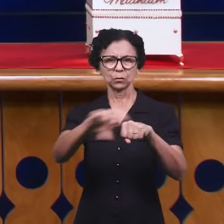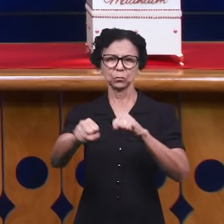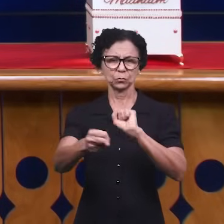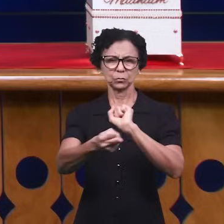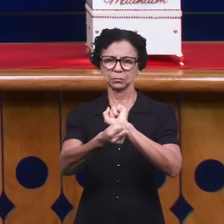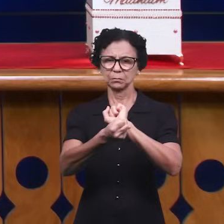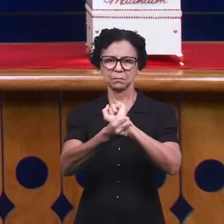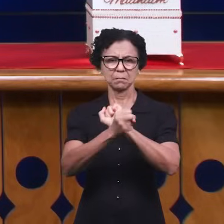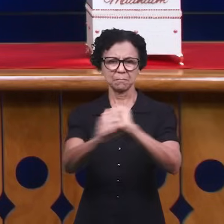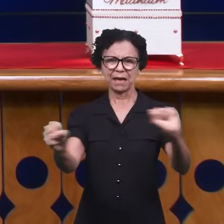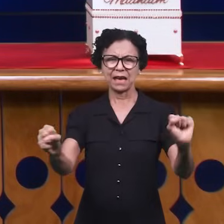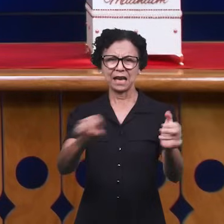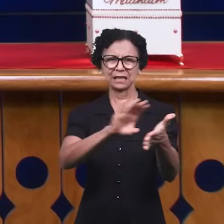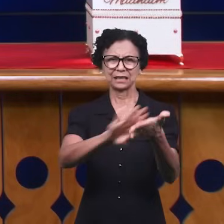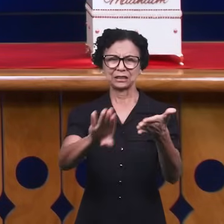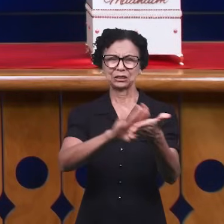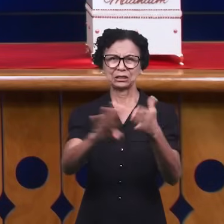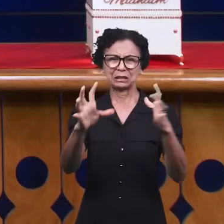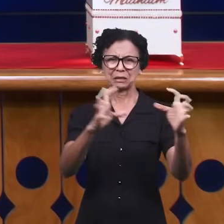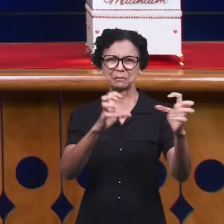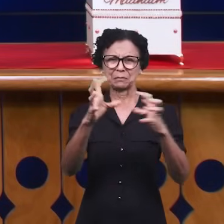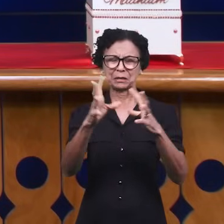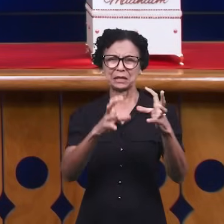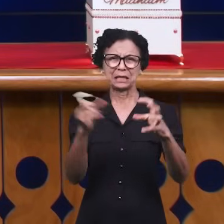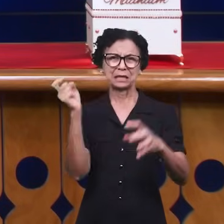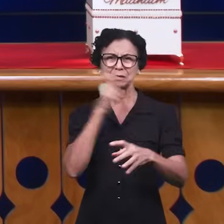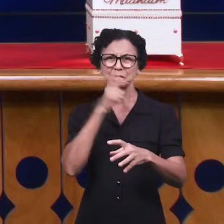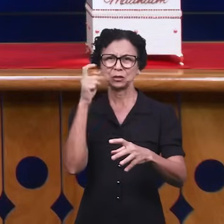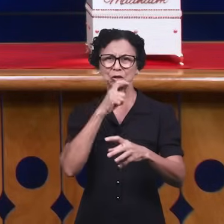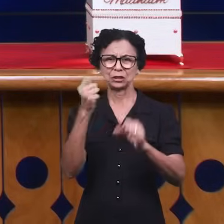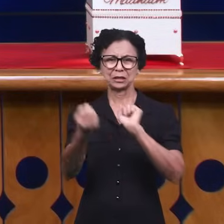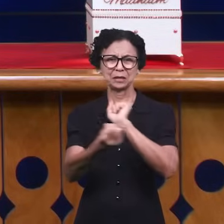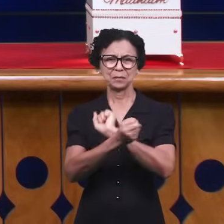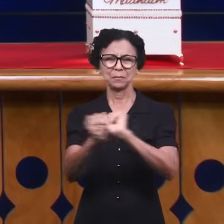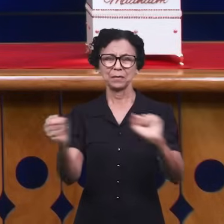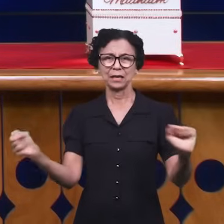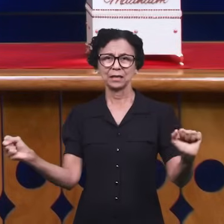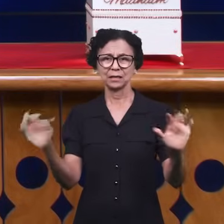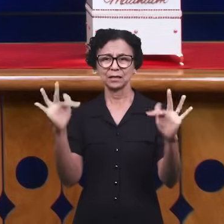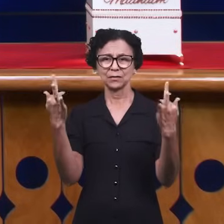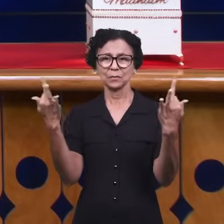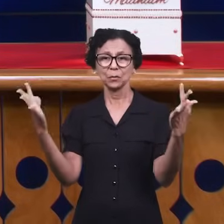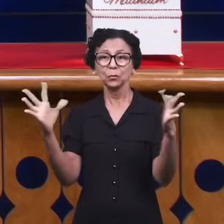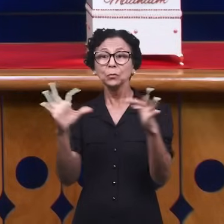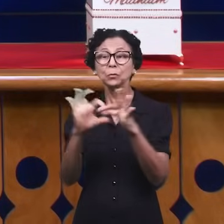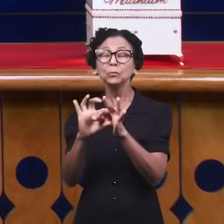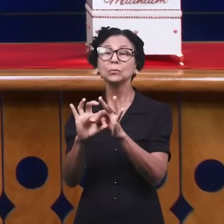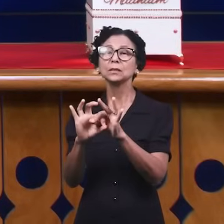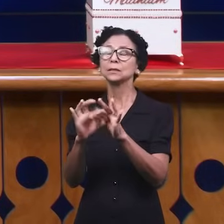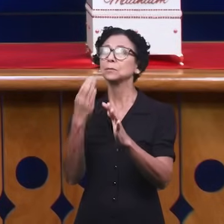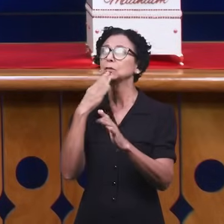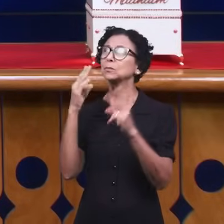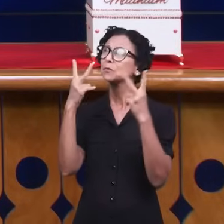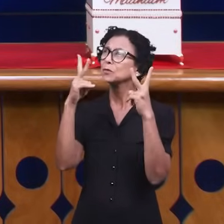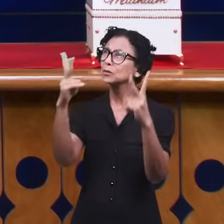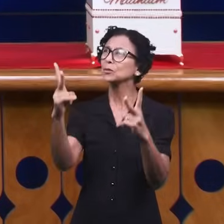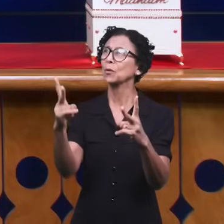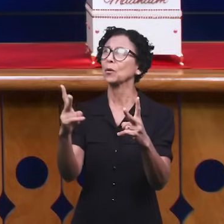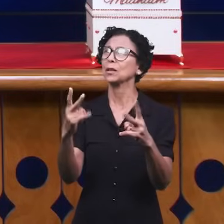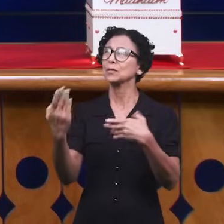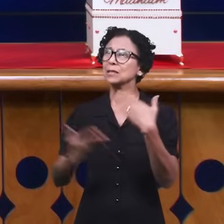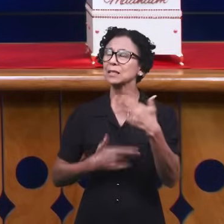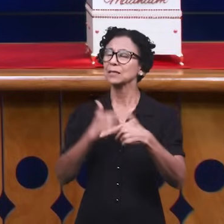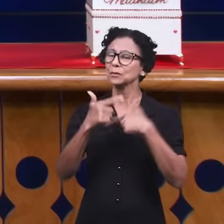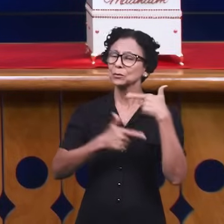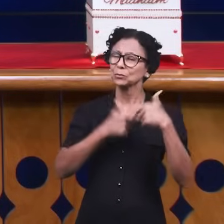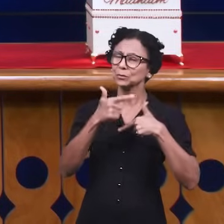libertação. Tira toda a contenda. Une, Senhor, os lares. Dê vitória aos teus servos que batalham, sim, a